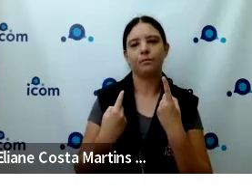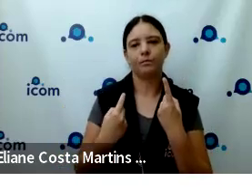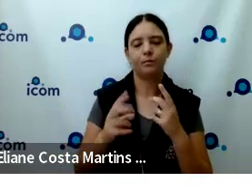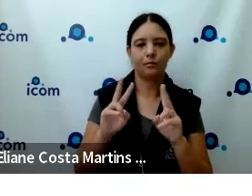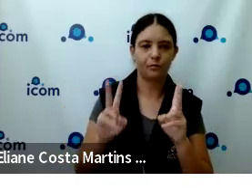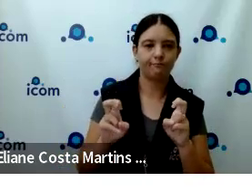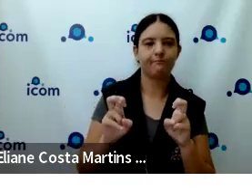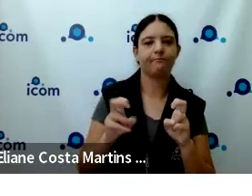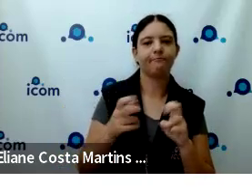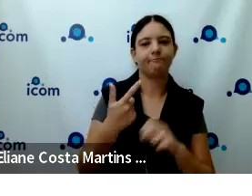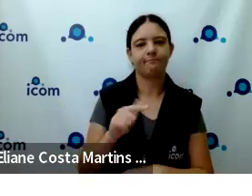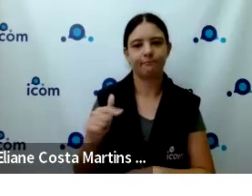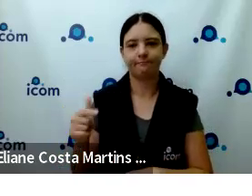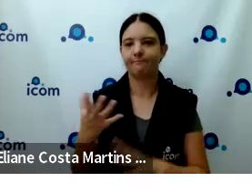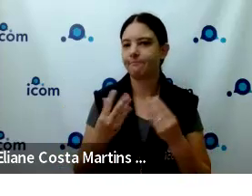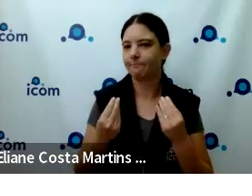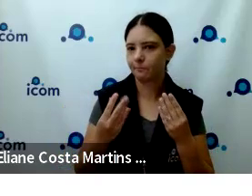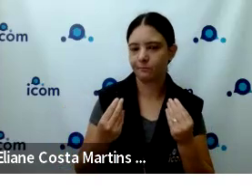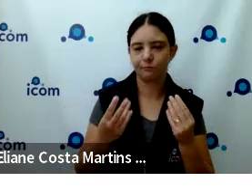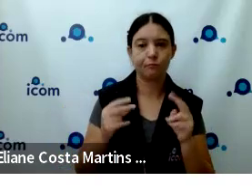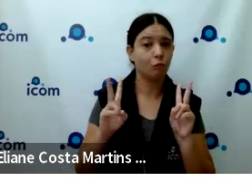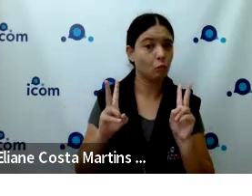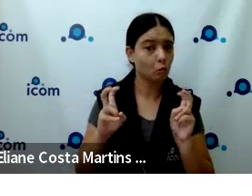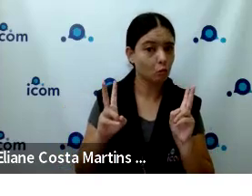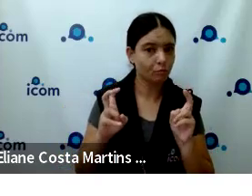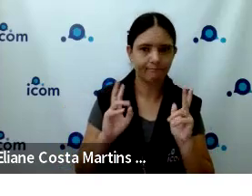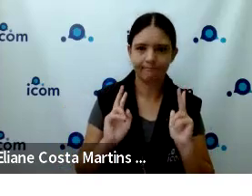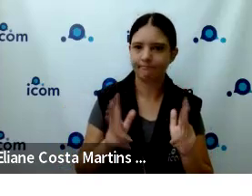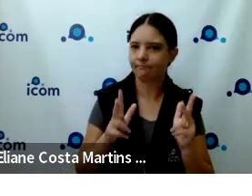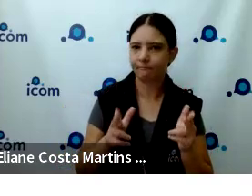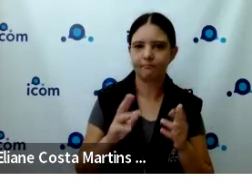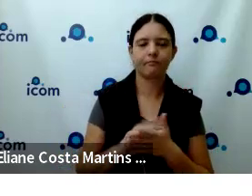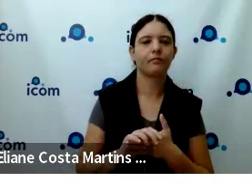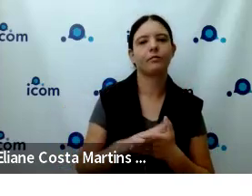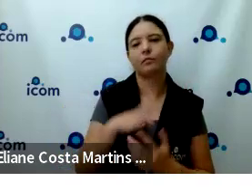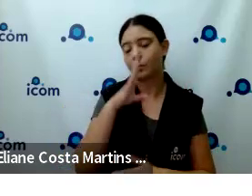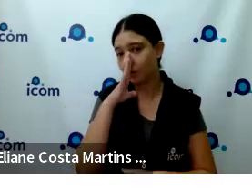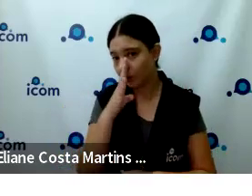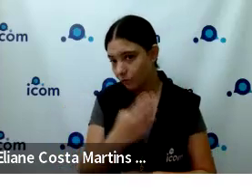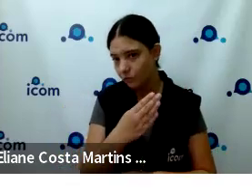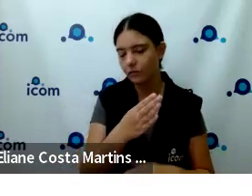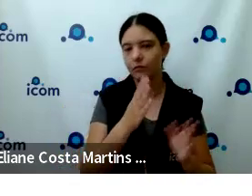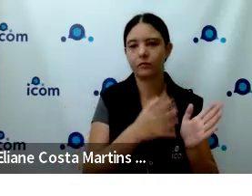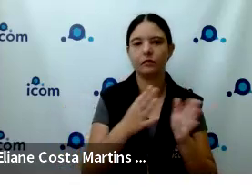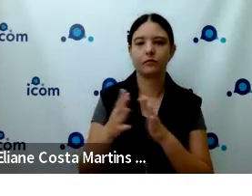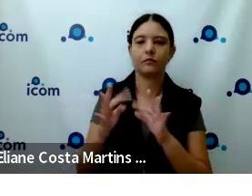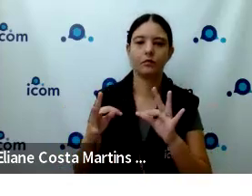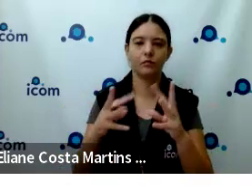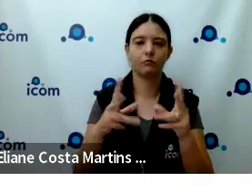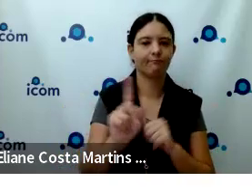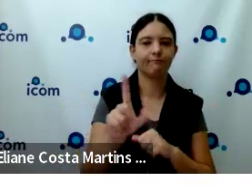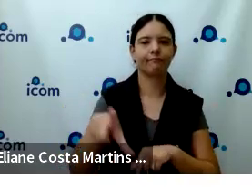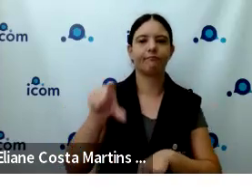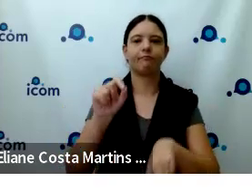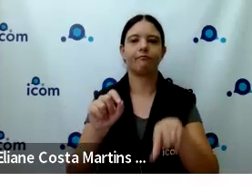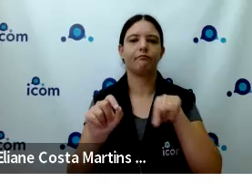recursos repetitivos, muitos processos têm o mesmo assunto, então ao invés de julgar todos os processos, são escolhidos leading cases